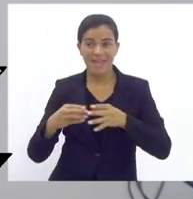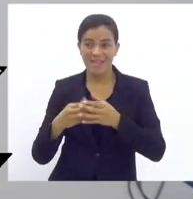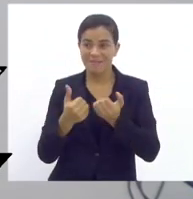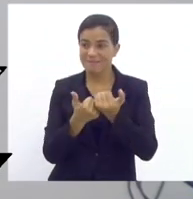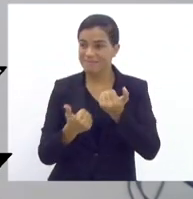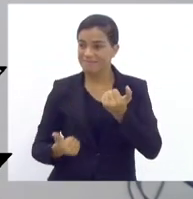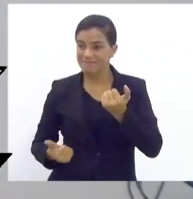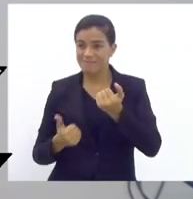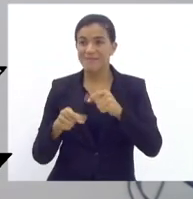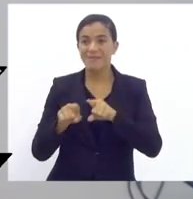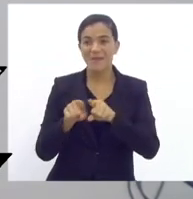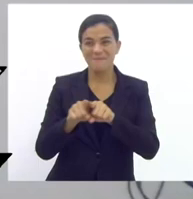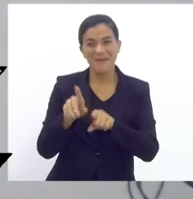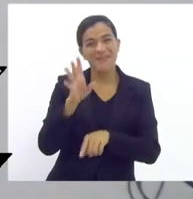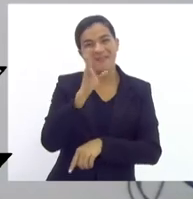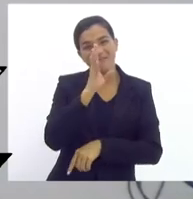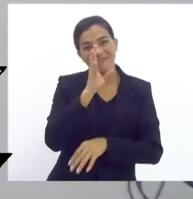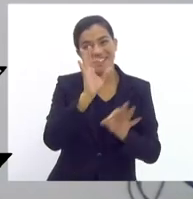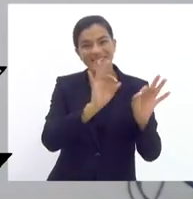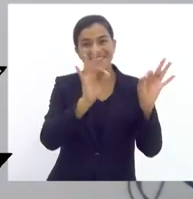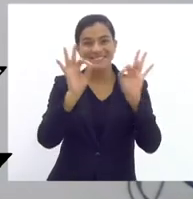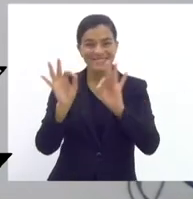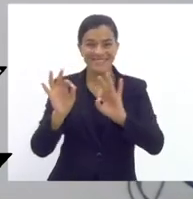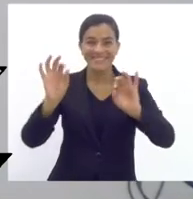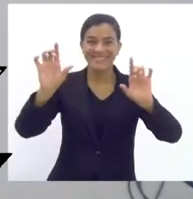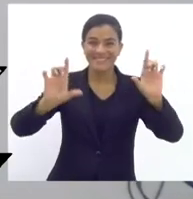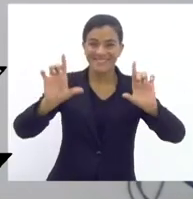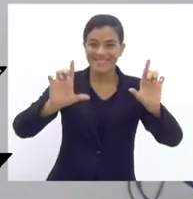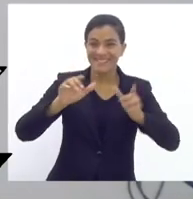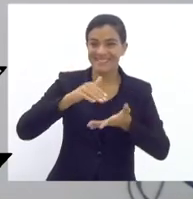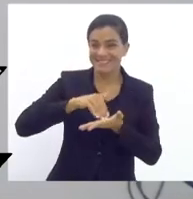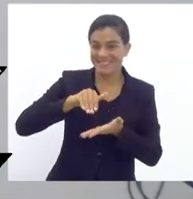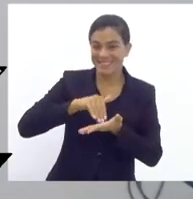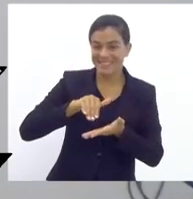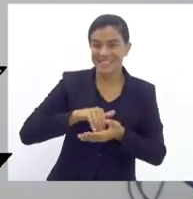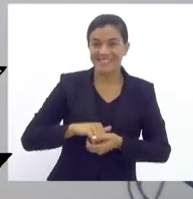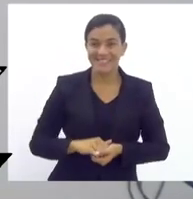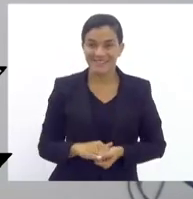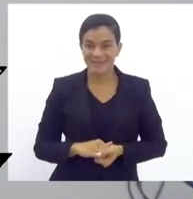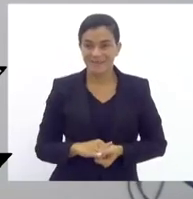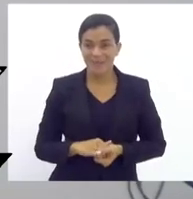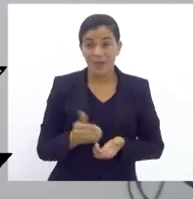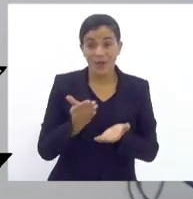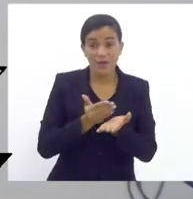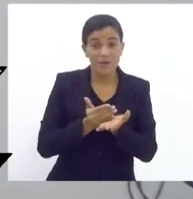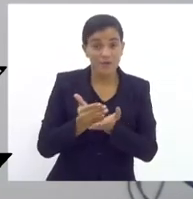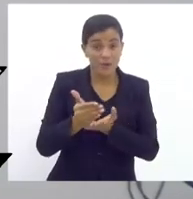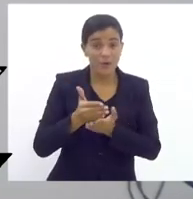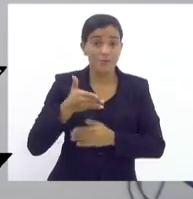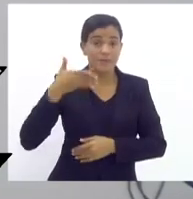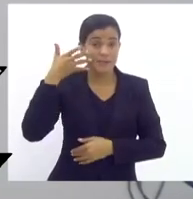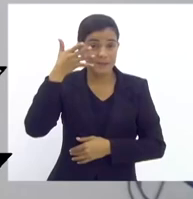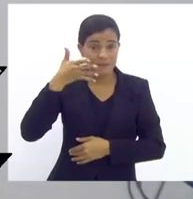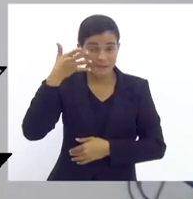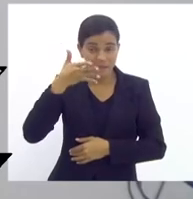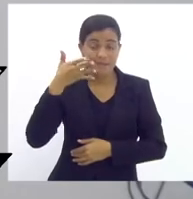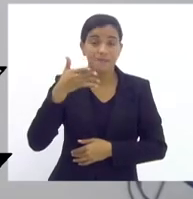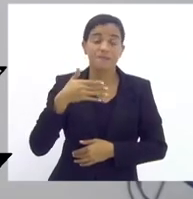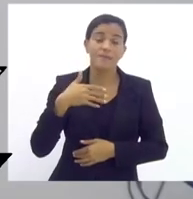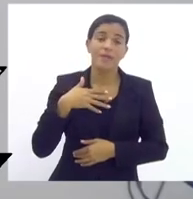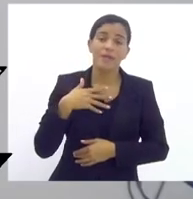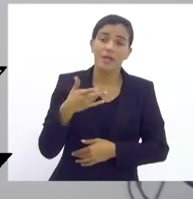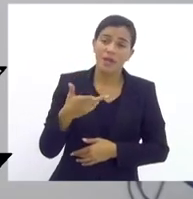Superintendência aqui também assistindo nessa hora a secretaria e vou começar a minha apresentação aqui eu